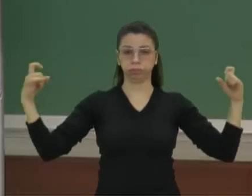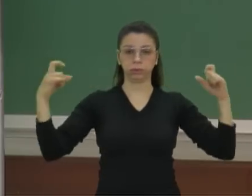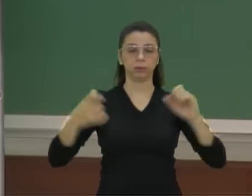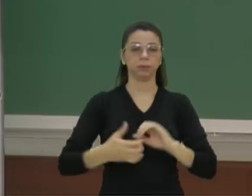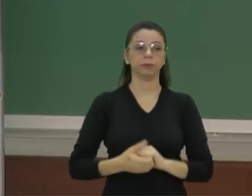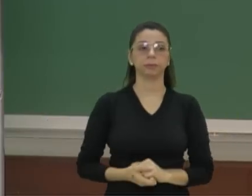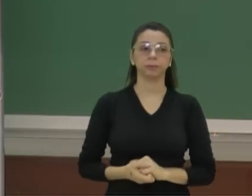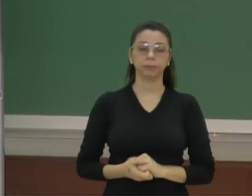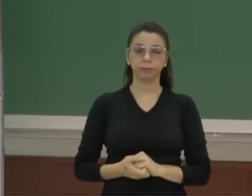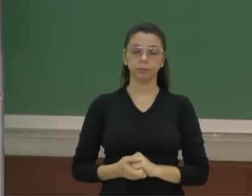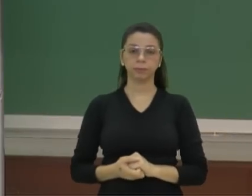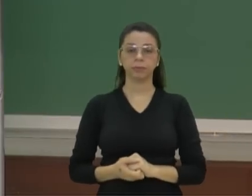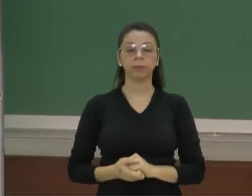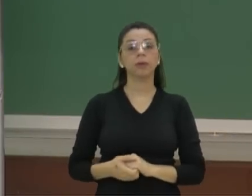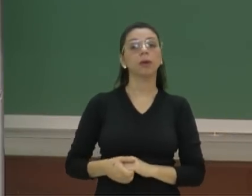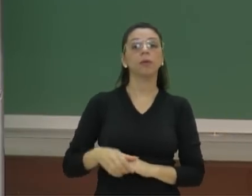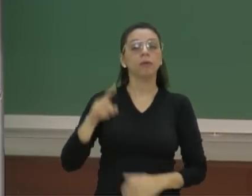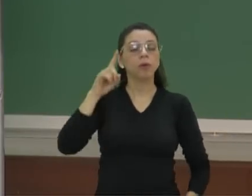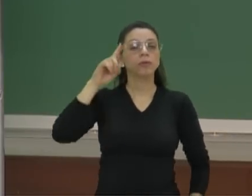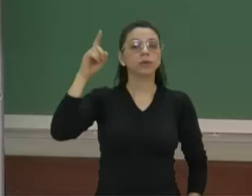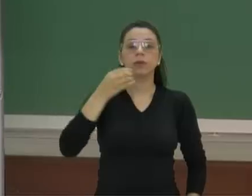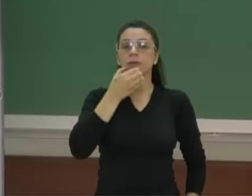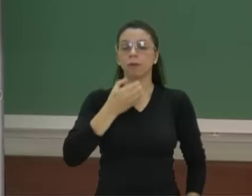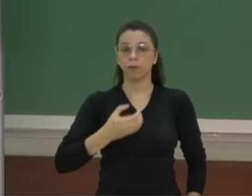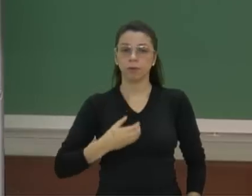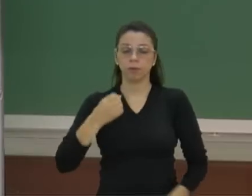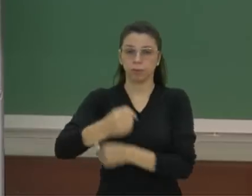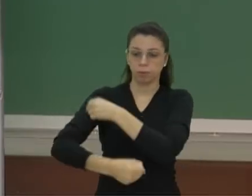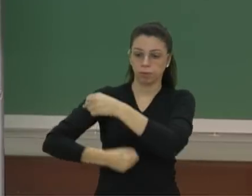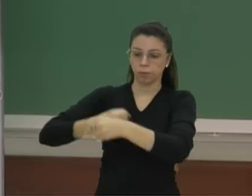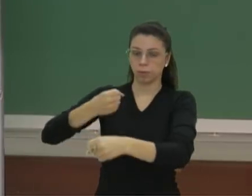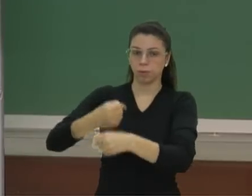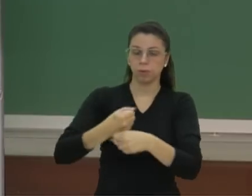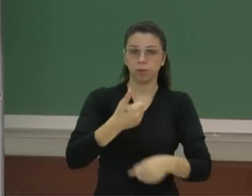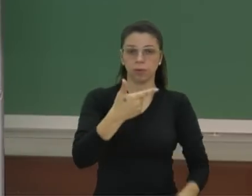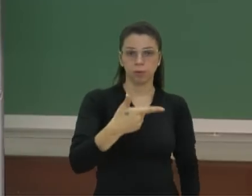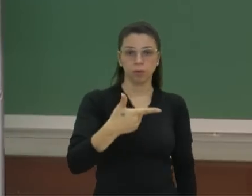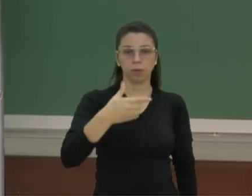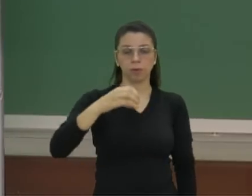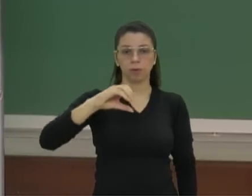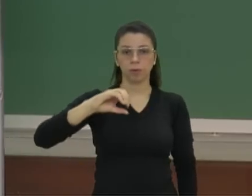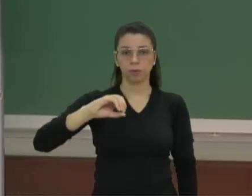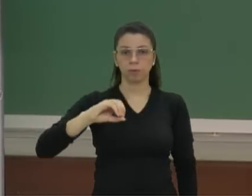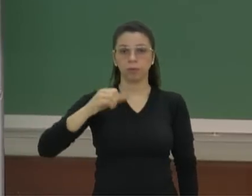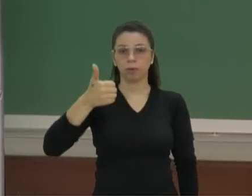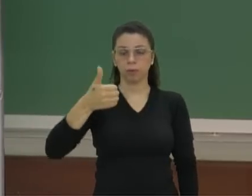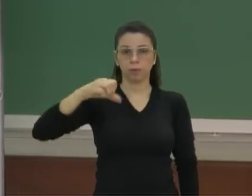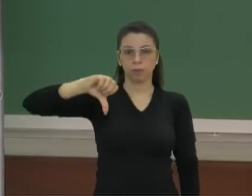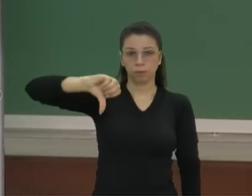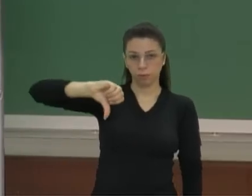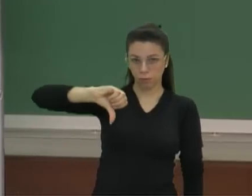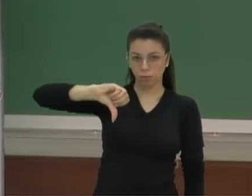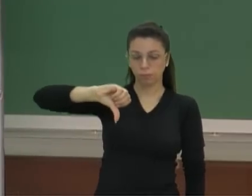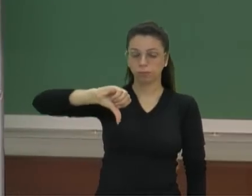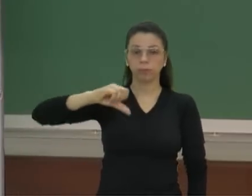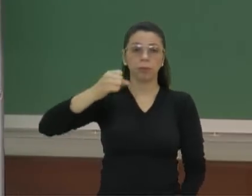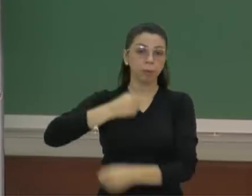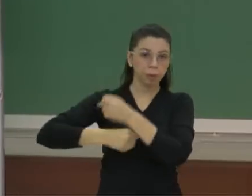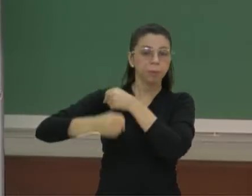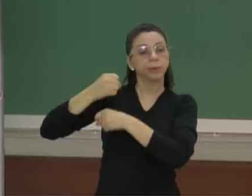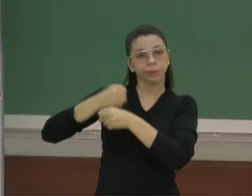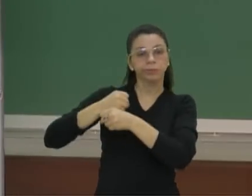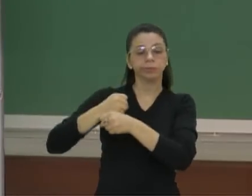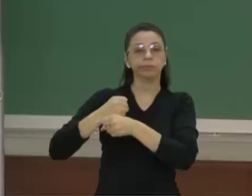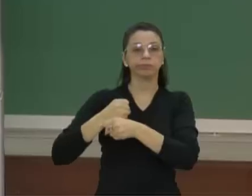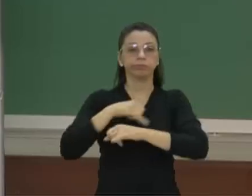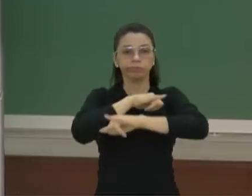ao Minuto no dia 8 de dezembro de 2019. Então, uma reportagem do nosso ano passado. Então, vão